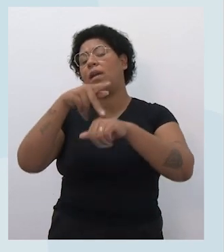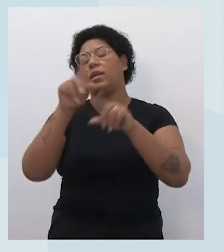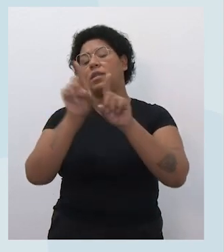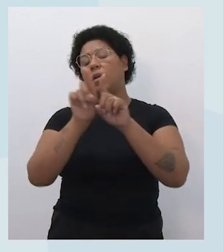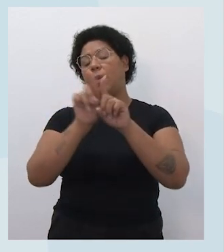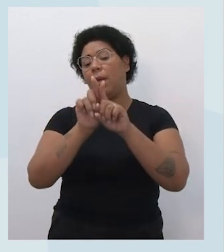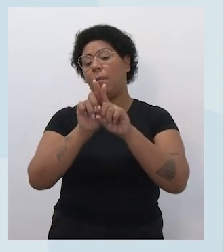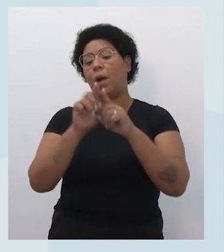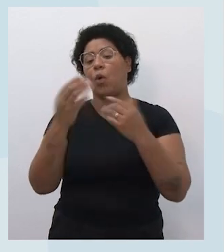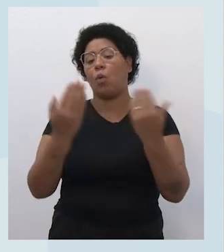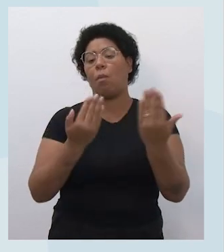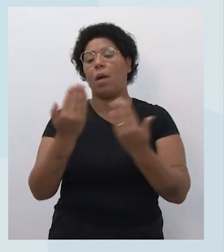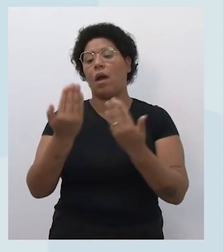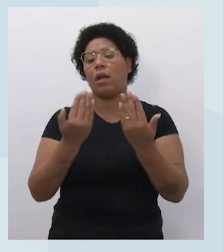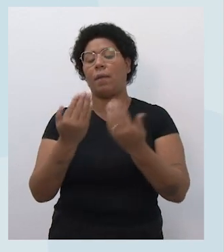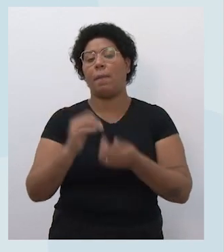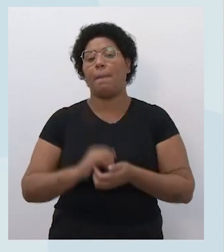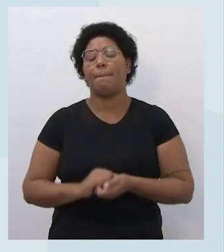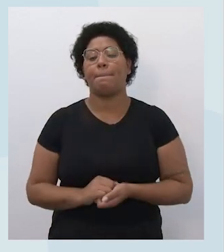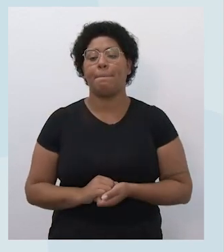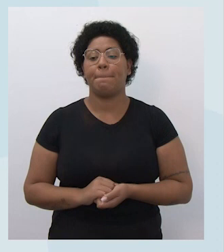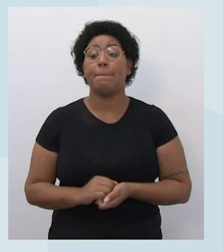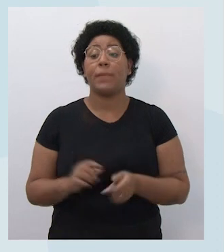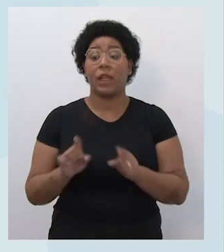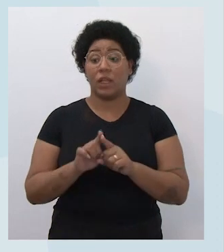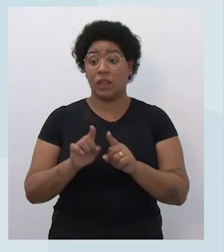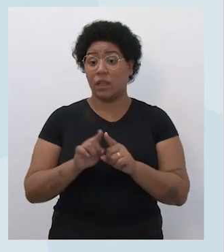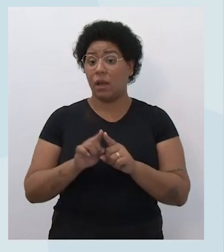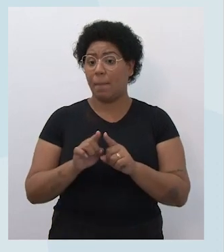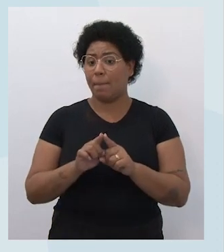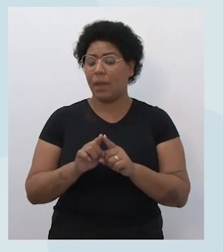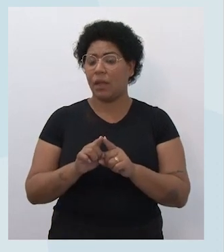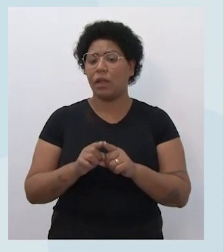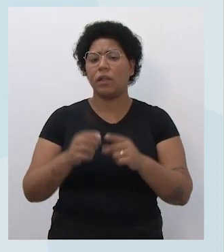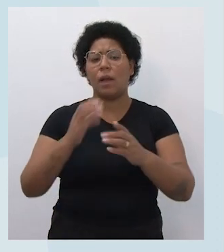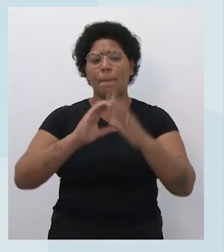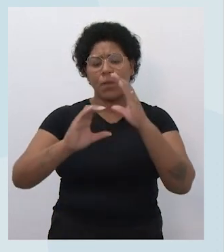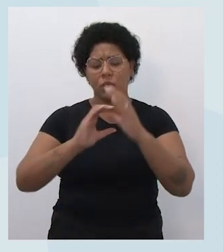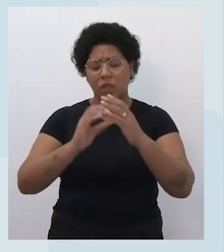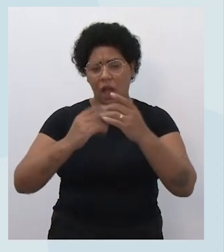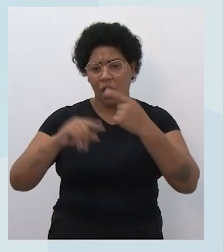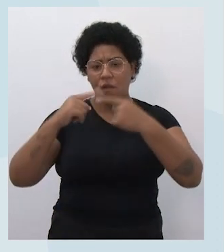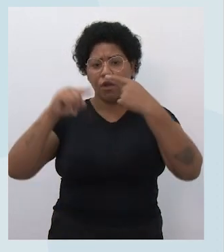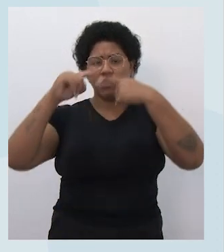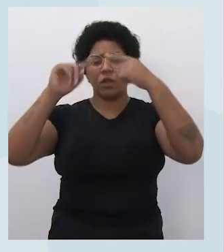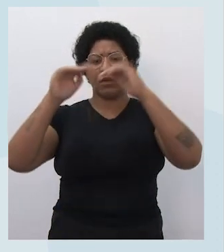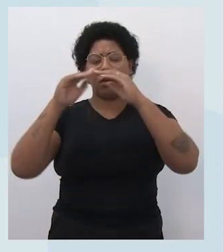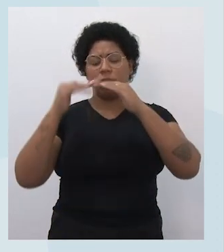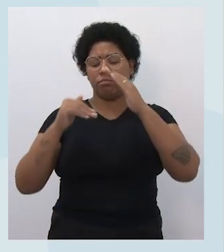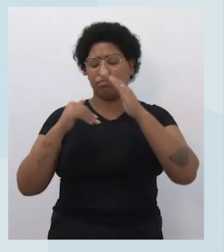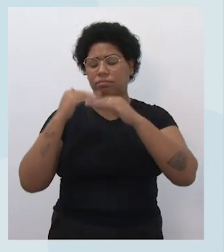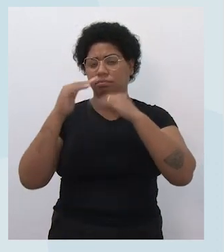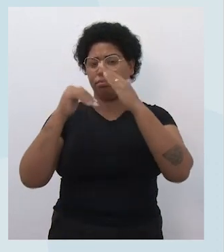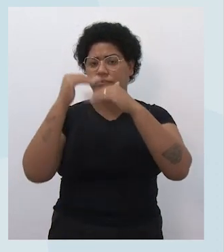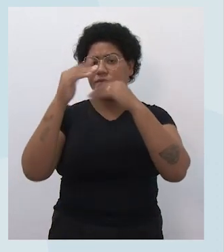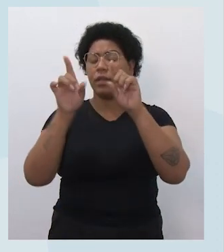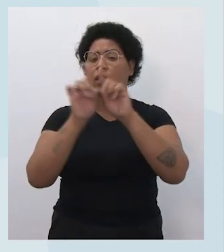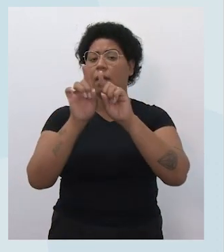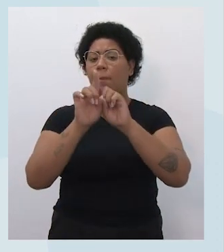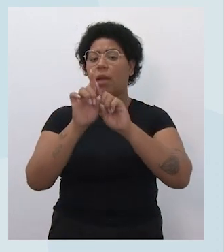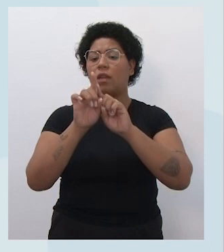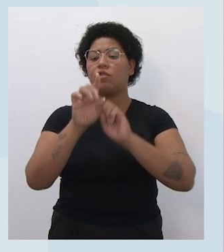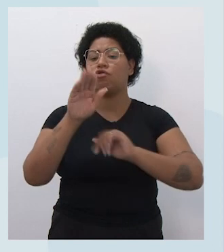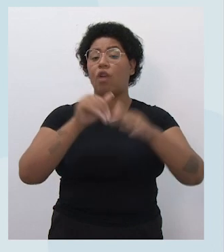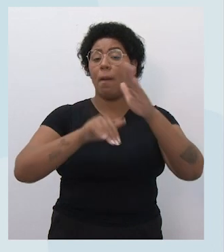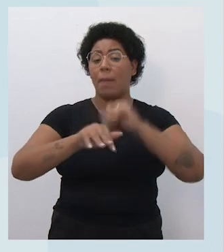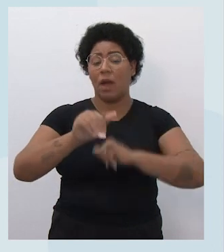e no espaço, de modo a aprimorar a capacidade de apreciação estética e musical. Compartilhar com os colegas a leitura dos textos escritos